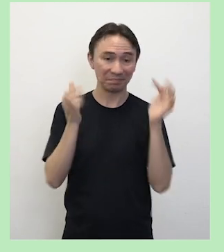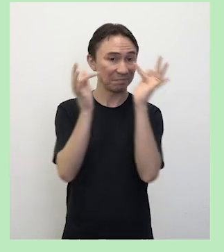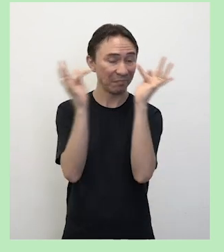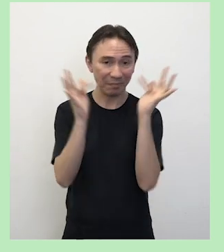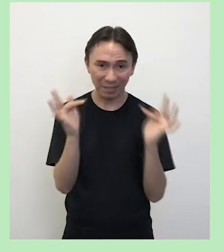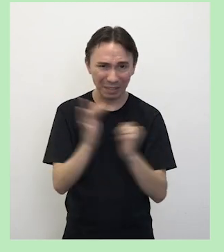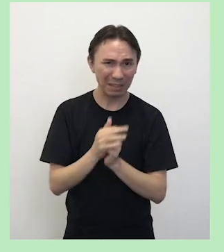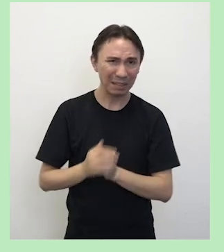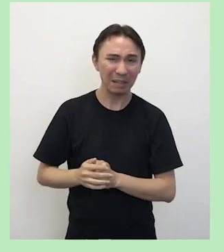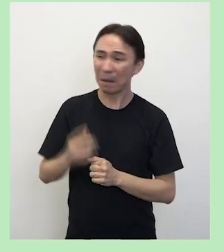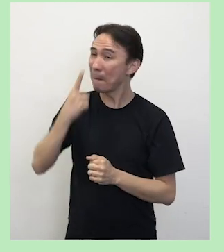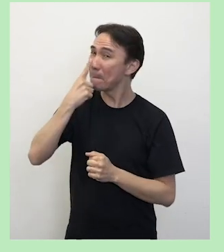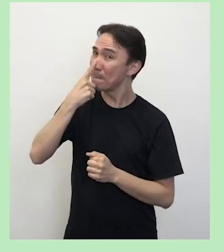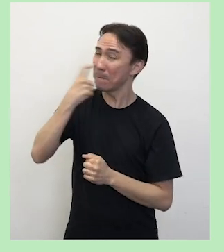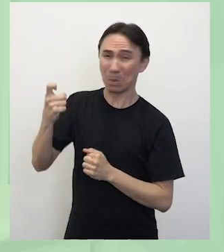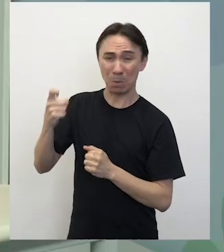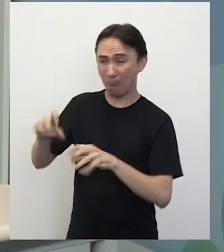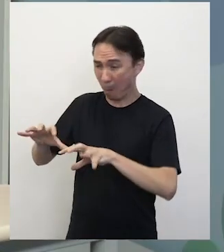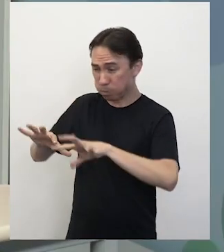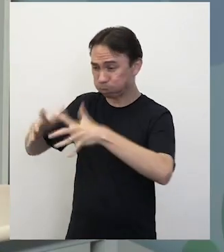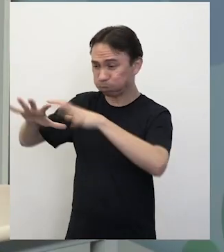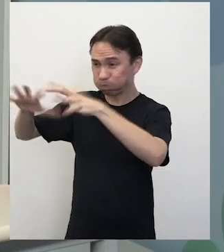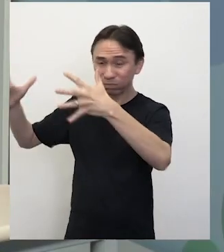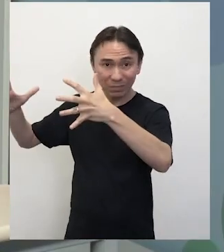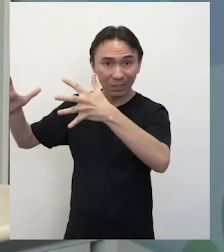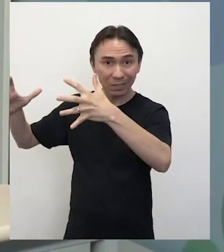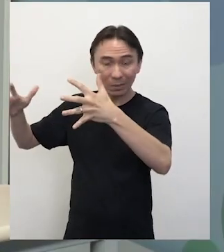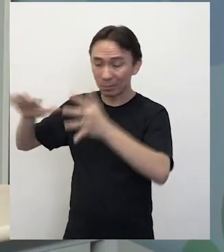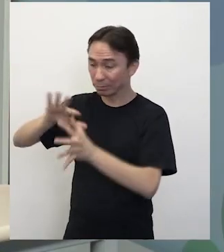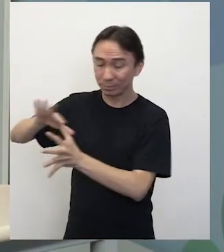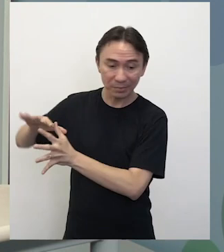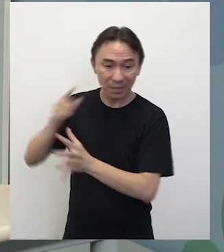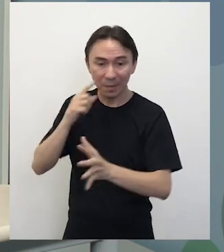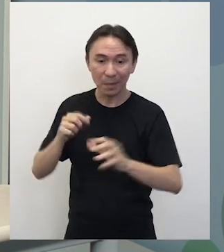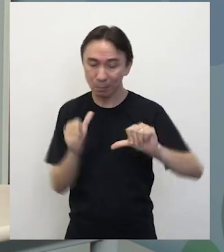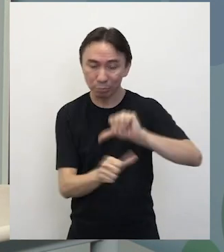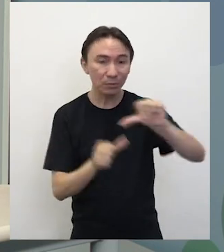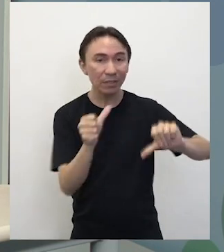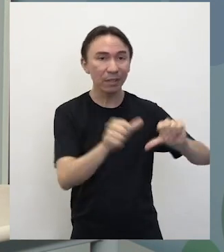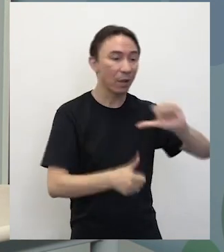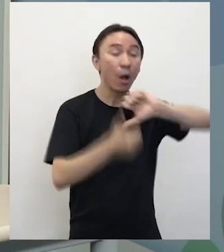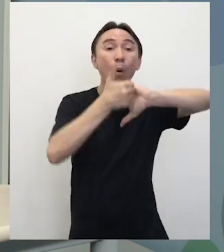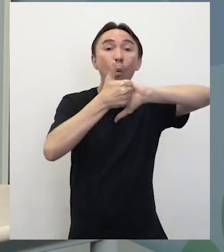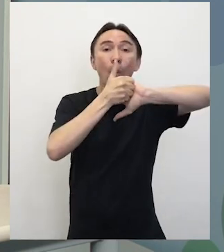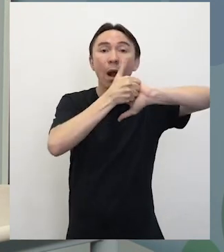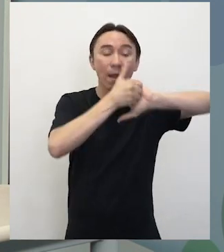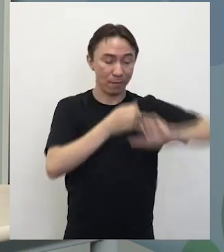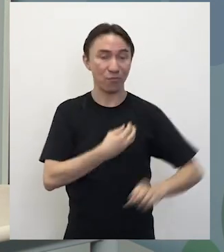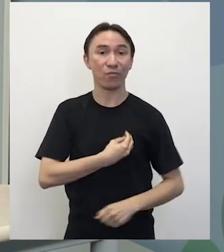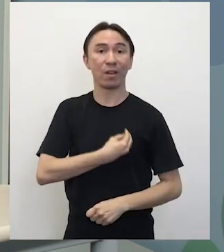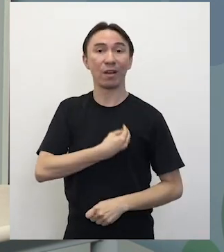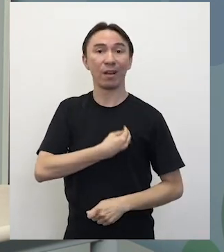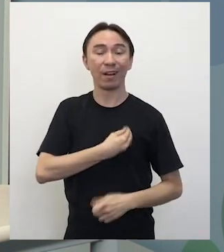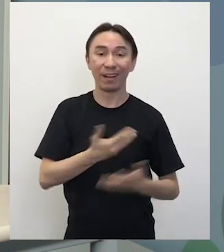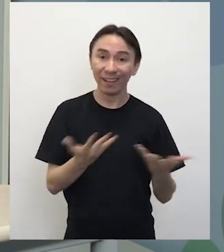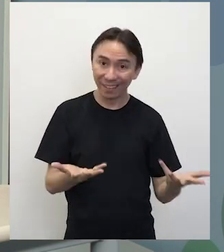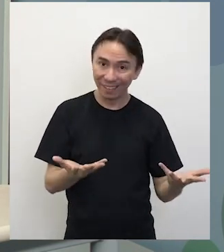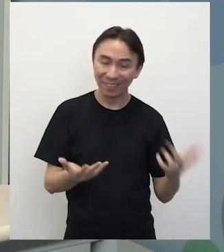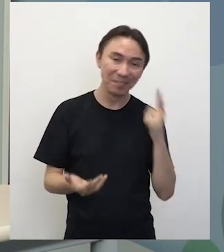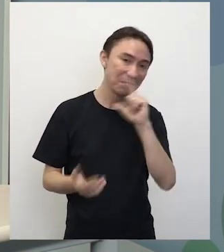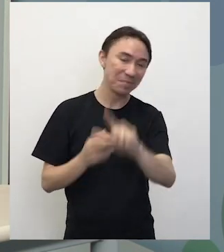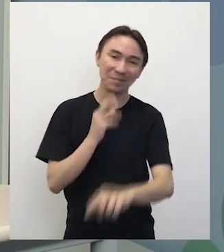lixo, daquele monte de lixo e trago aqui para o qualitativo, para o resultado, eu fazendo a redução do